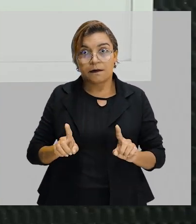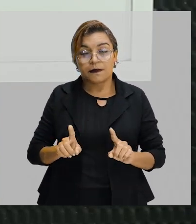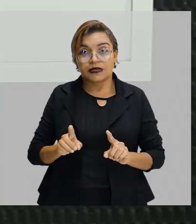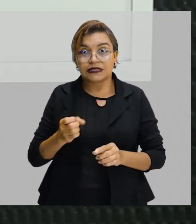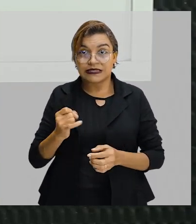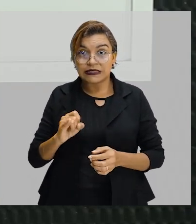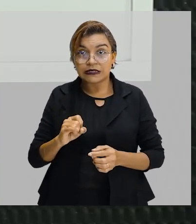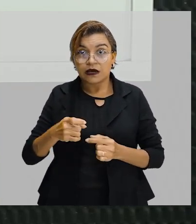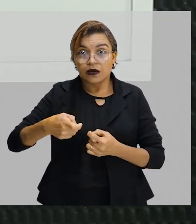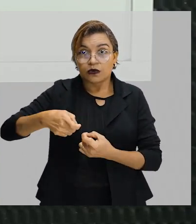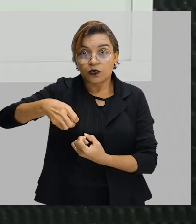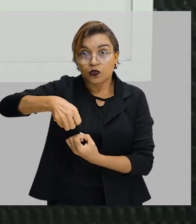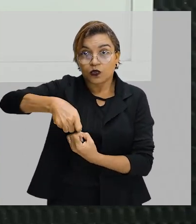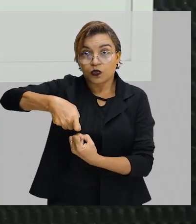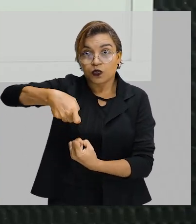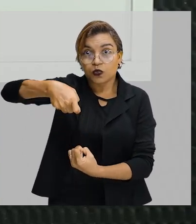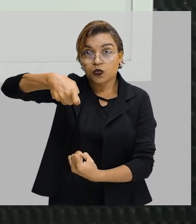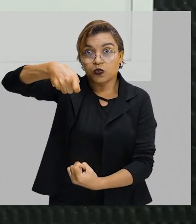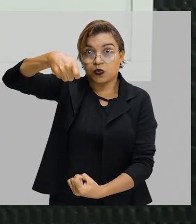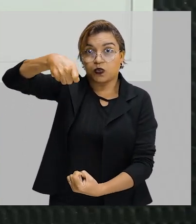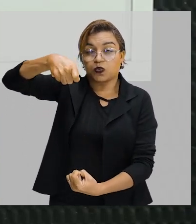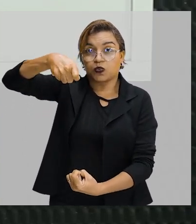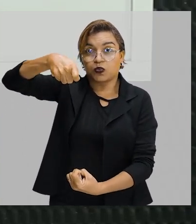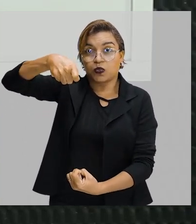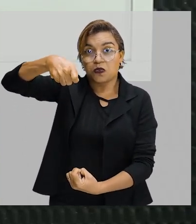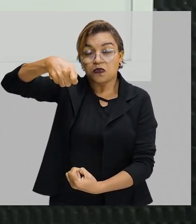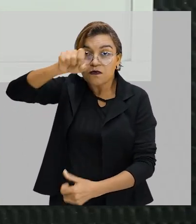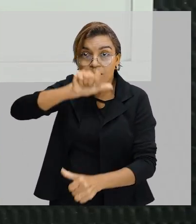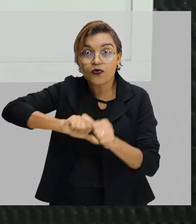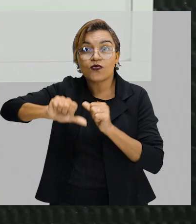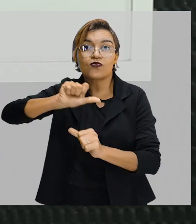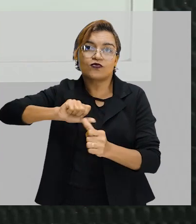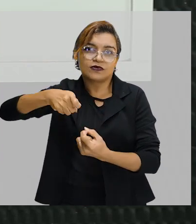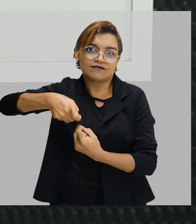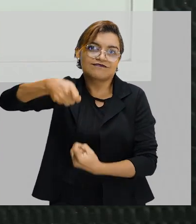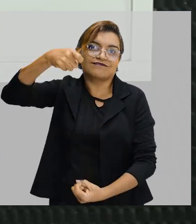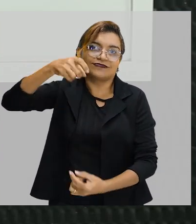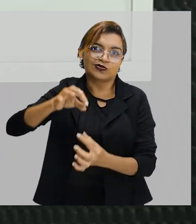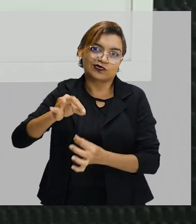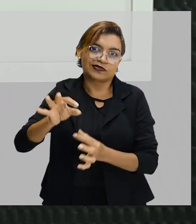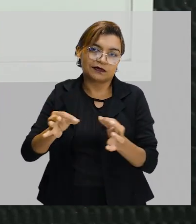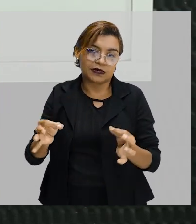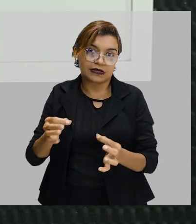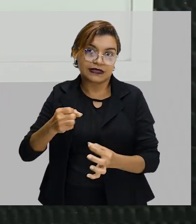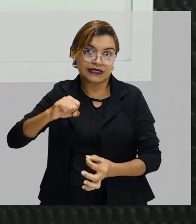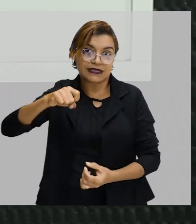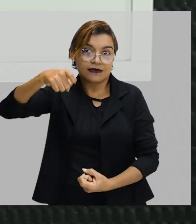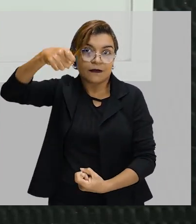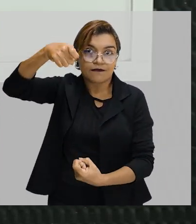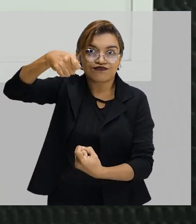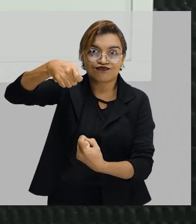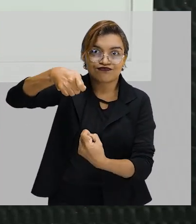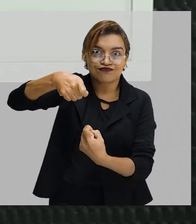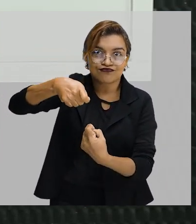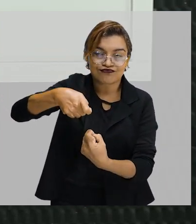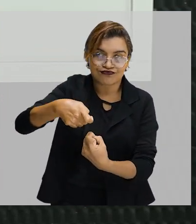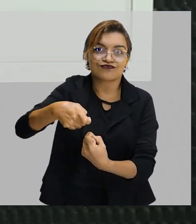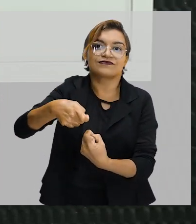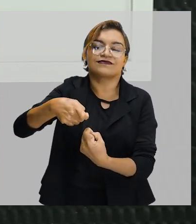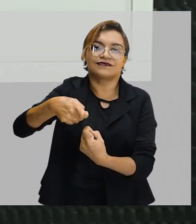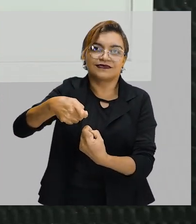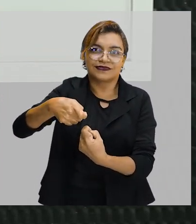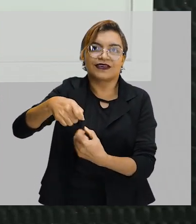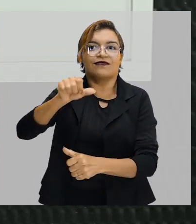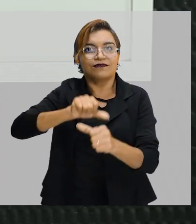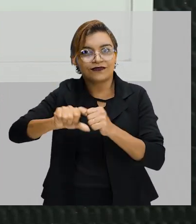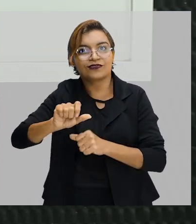Se ela é esticada, ela vai deformar para mais, né, vai aumentar o seu comprimento. Se ela é comprimida, ela vai deformar para menos,